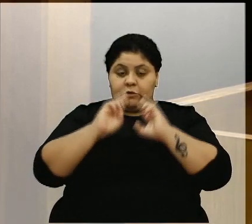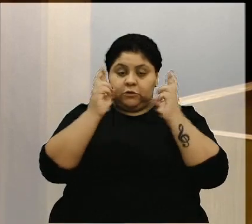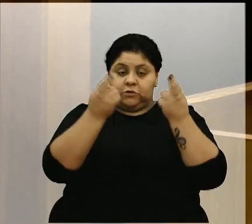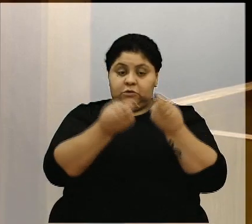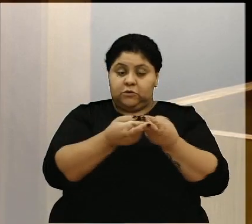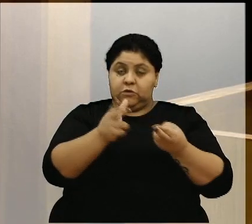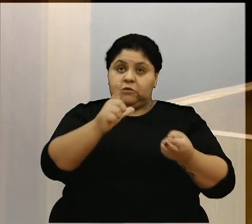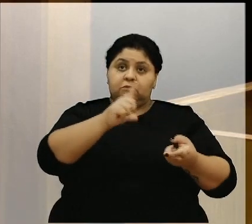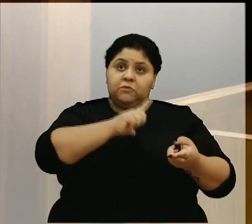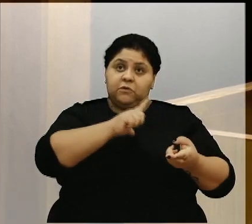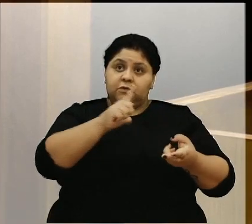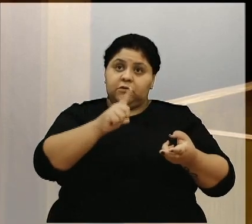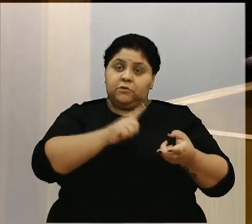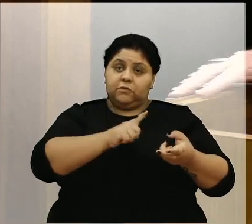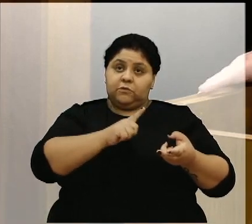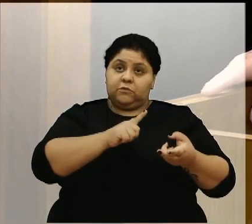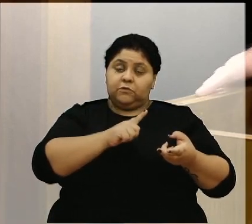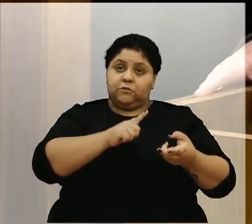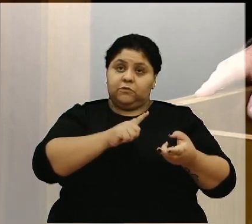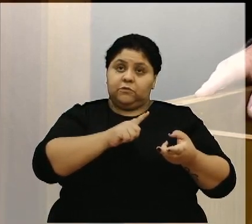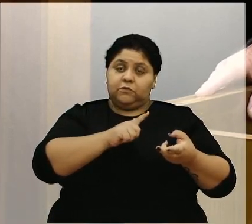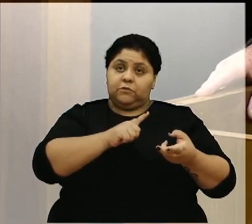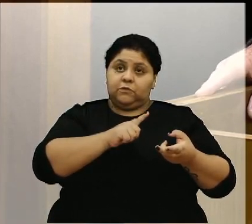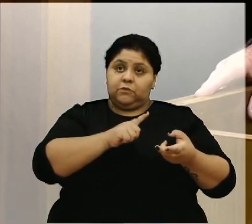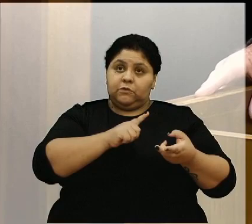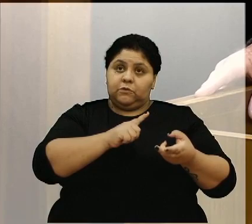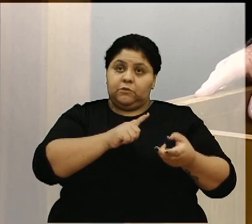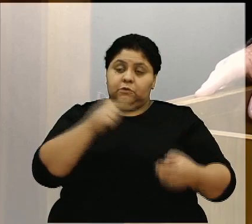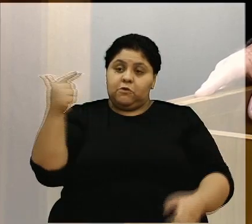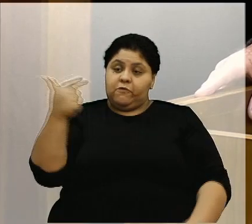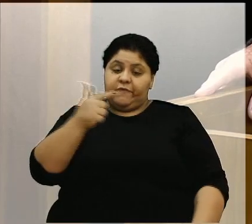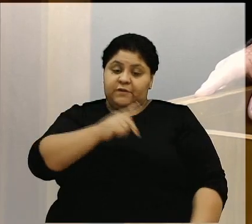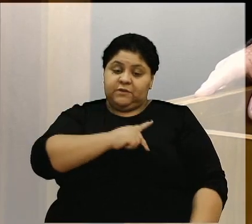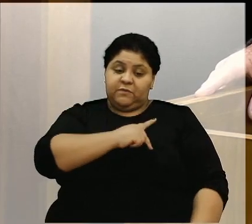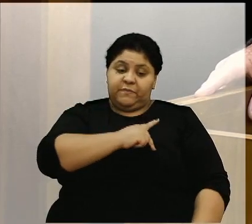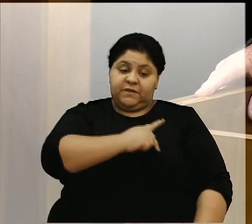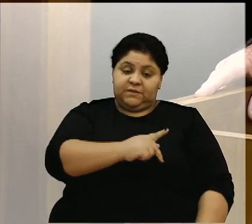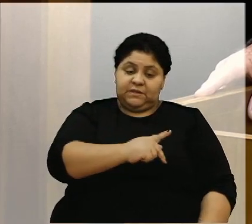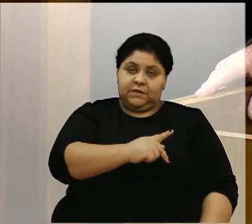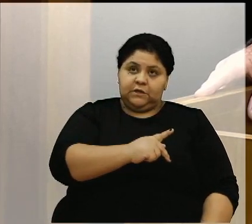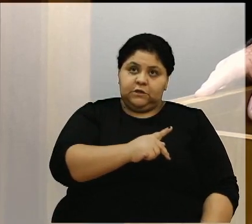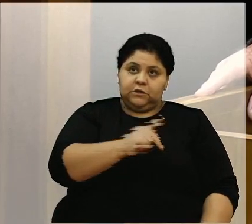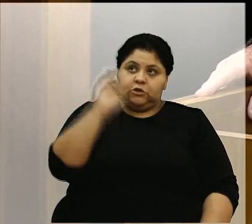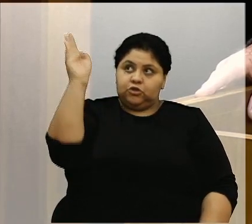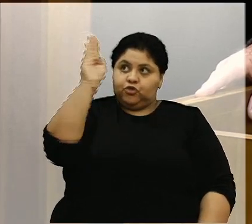tiveram com o vice-presidente da República,